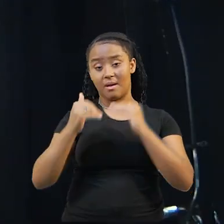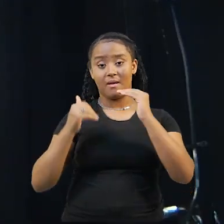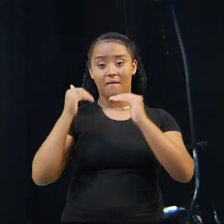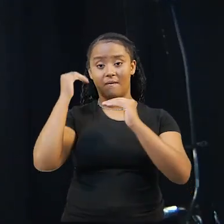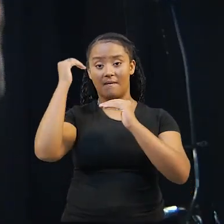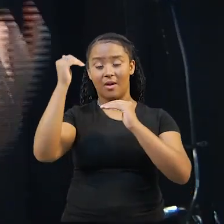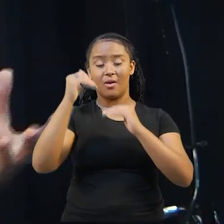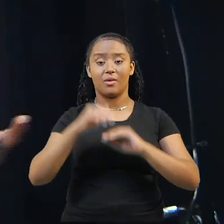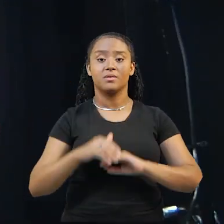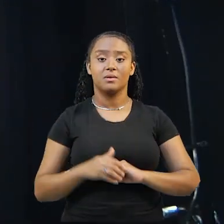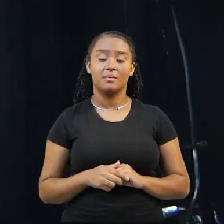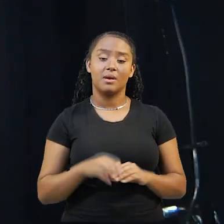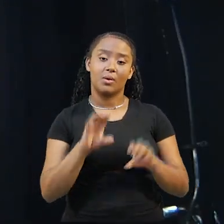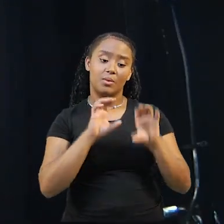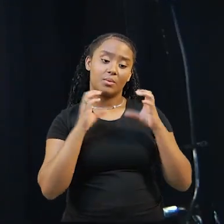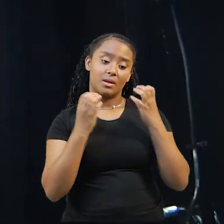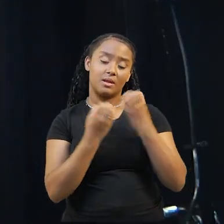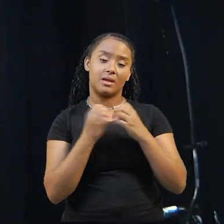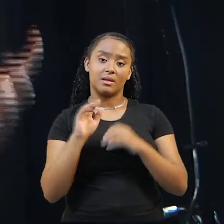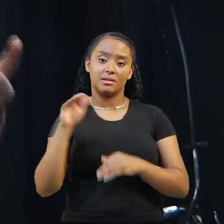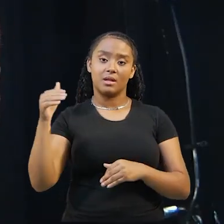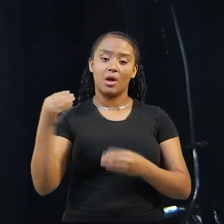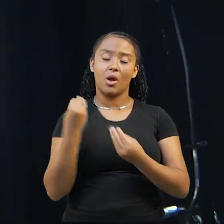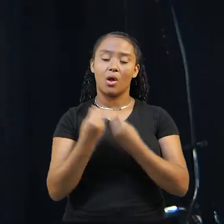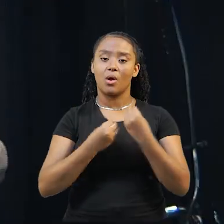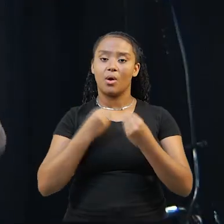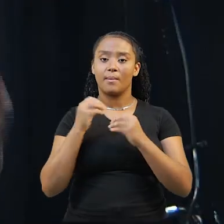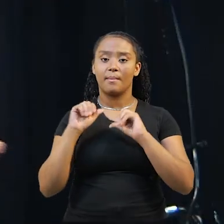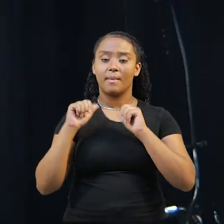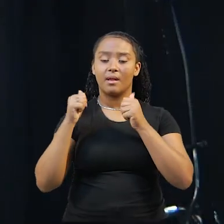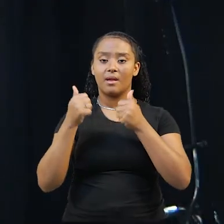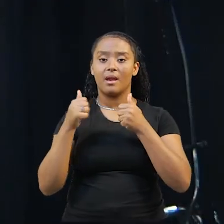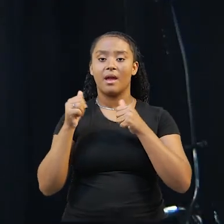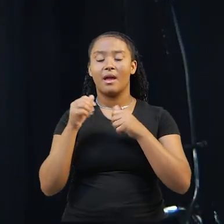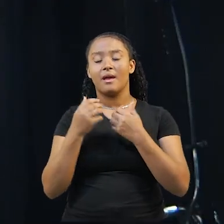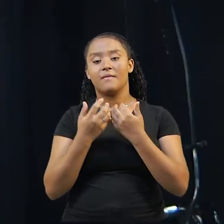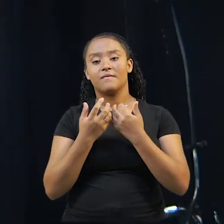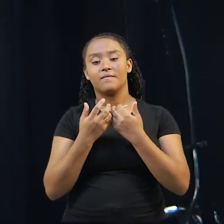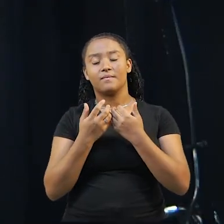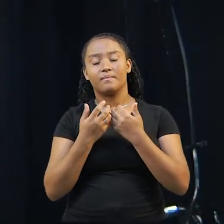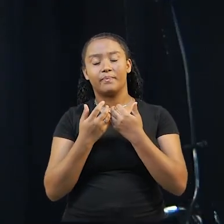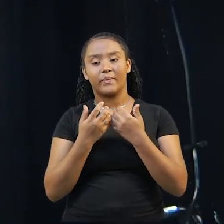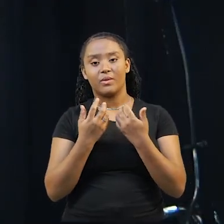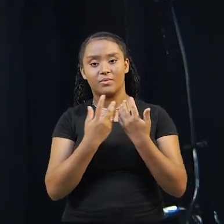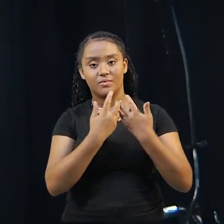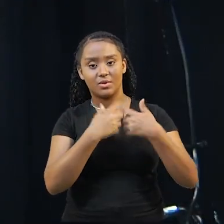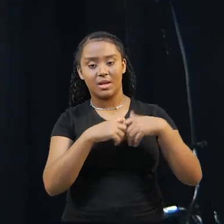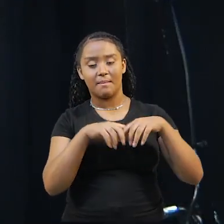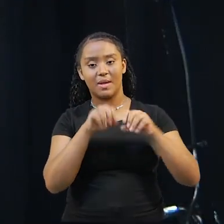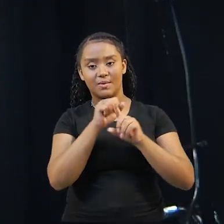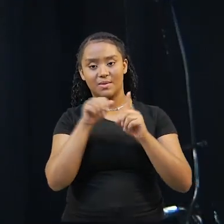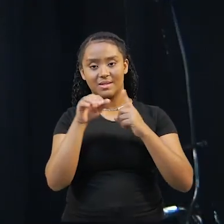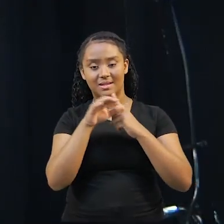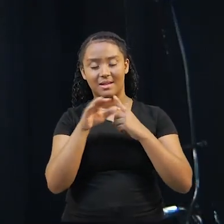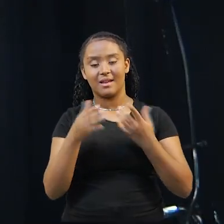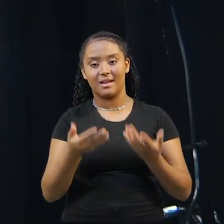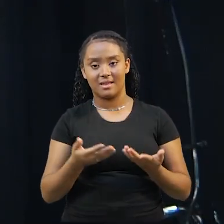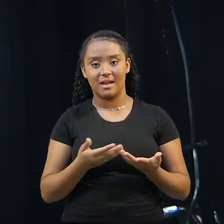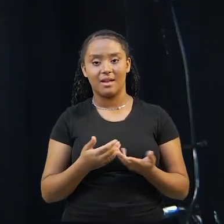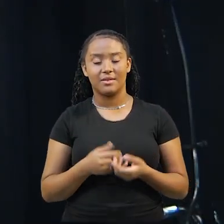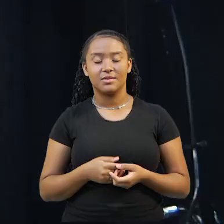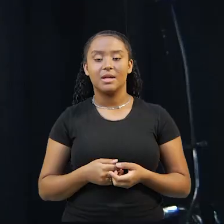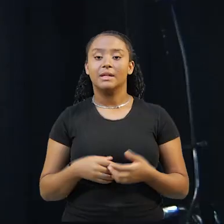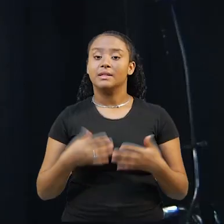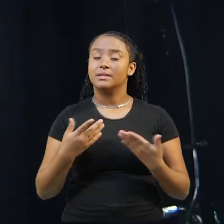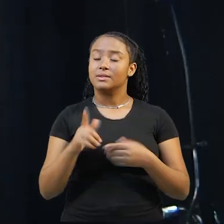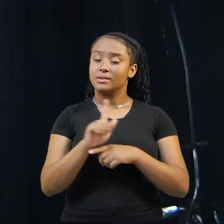forte para a comunidade externa, como aumentar a função social da universidade. Então, no âmbito da graduação, a gente tem trabalhado muito